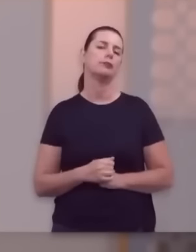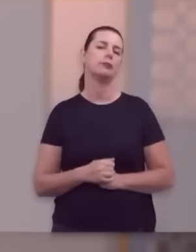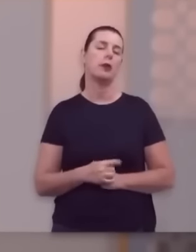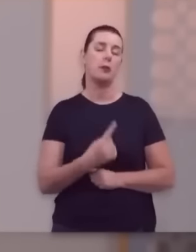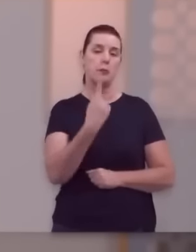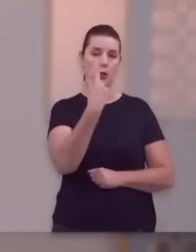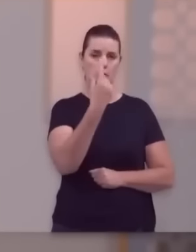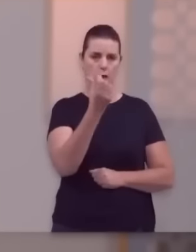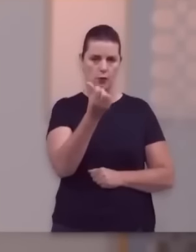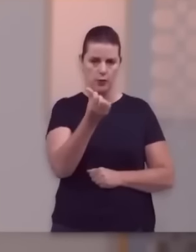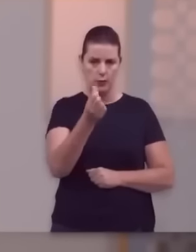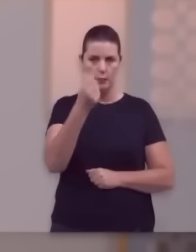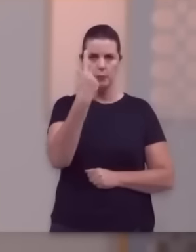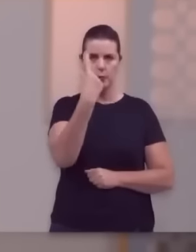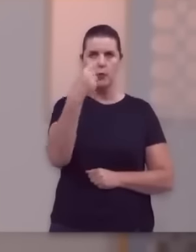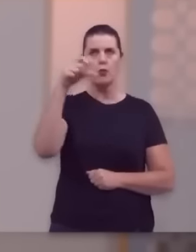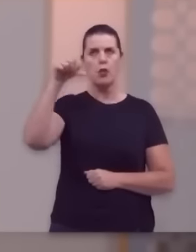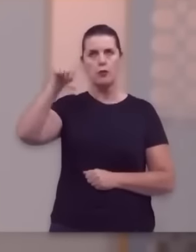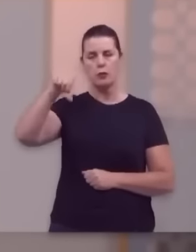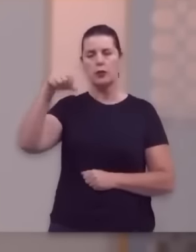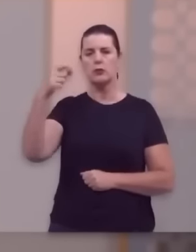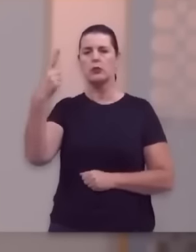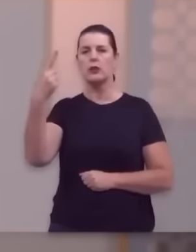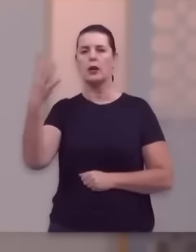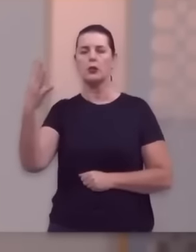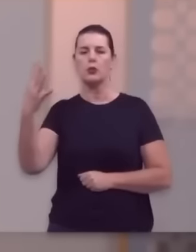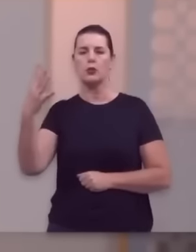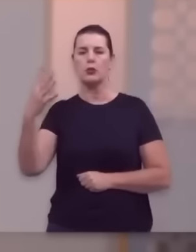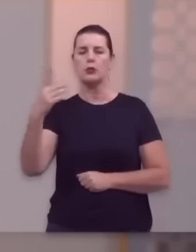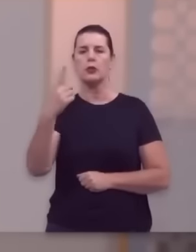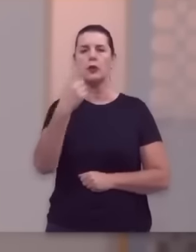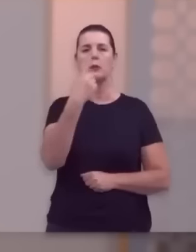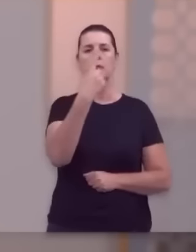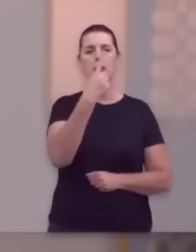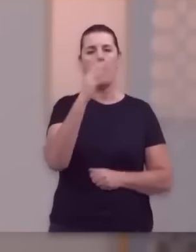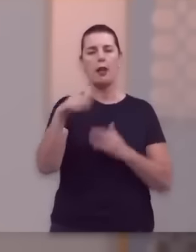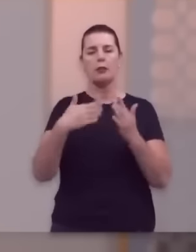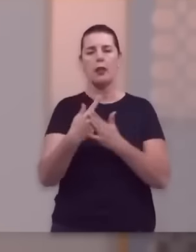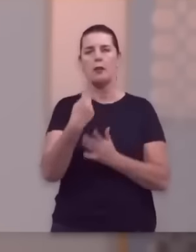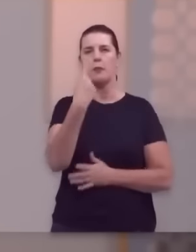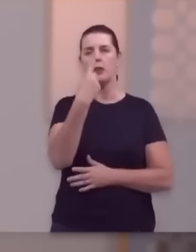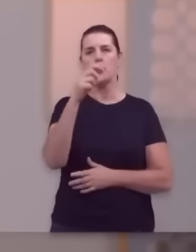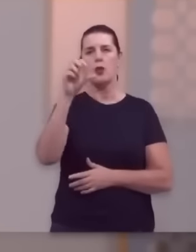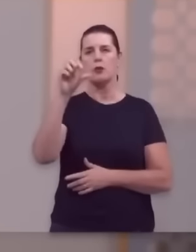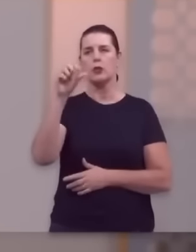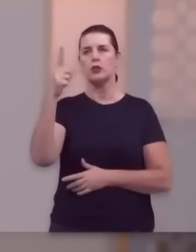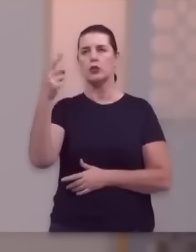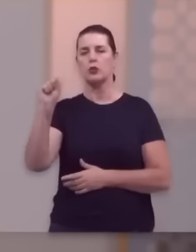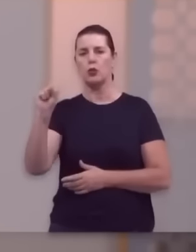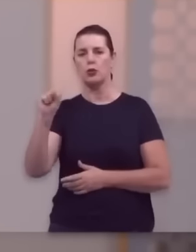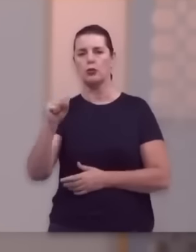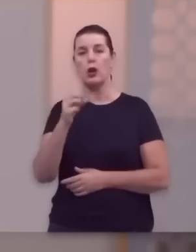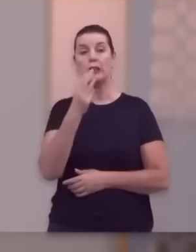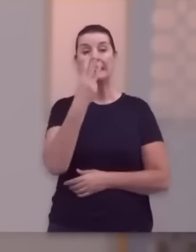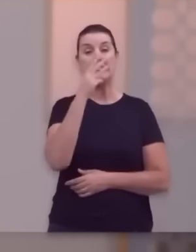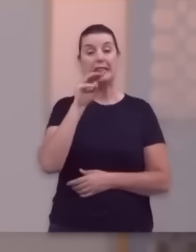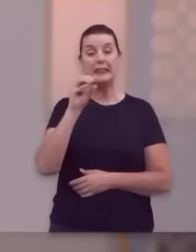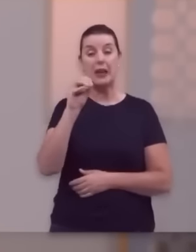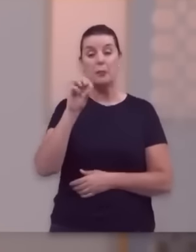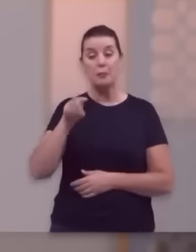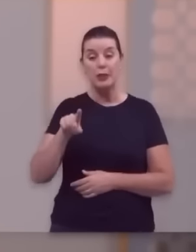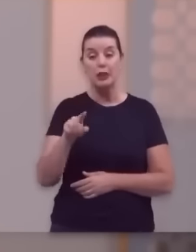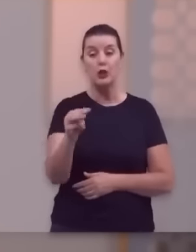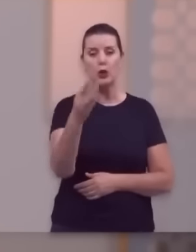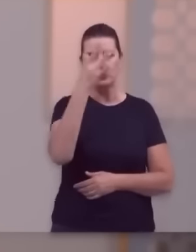1914 1918 30 milhões de pessoas mortas 1939